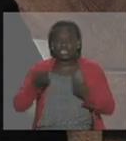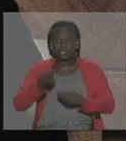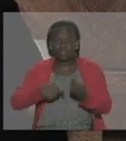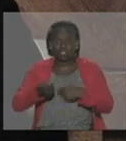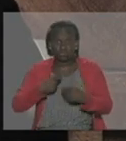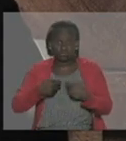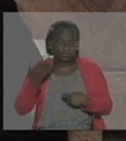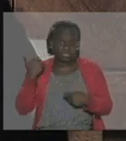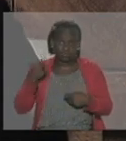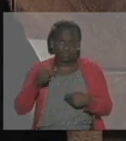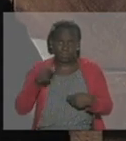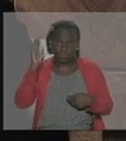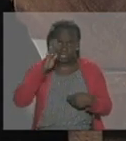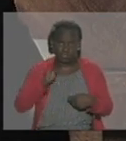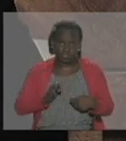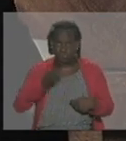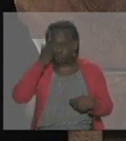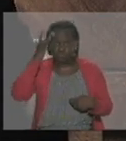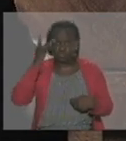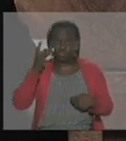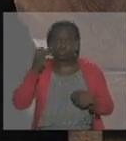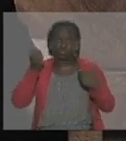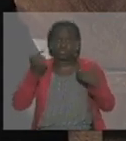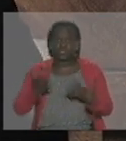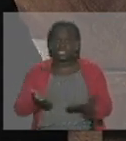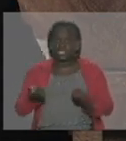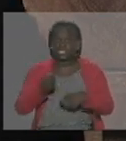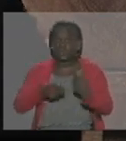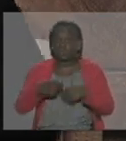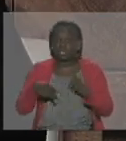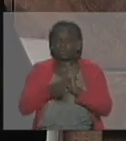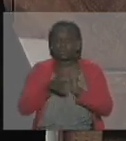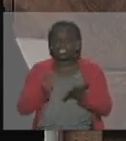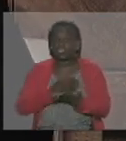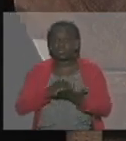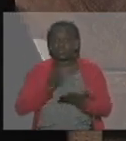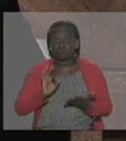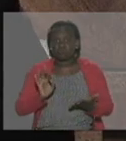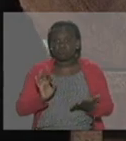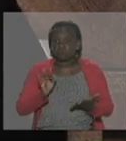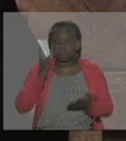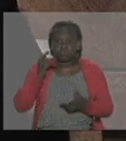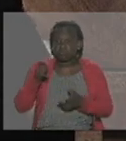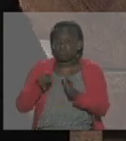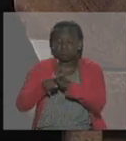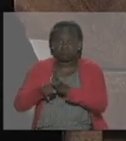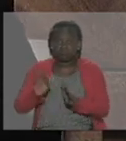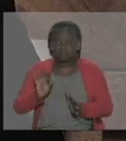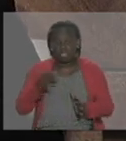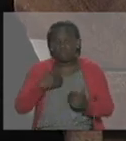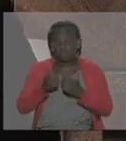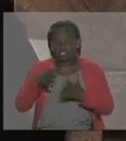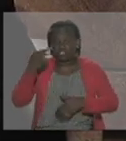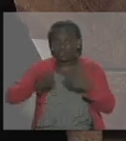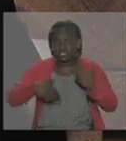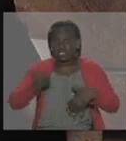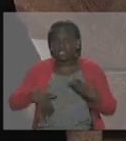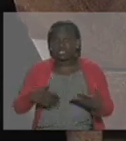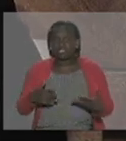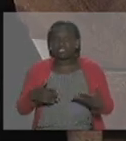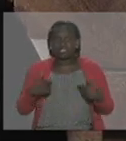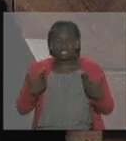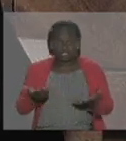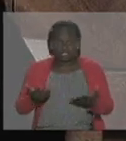negócios que não havia no no Brasil ninguém cobria o negócio do livro e eu comecei a cobrir nessa coluna